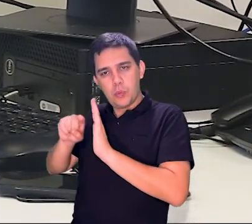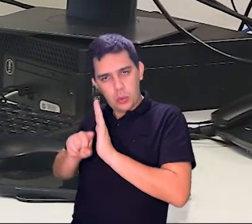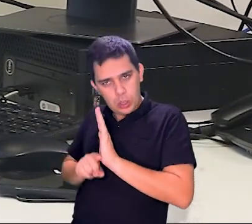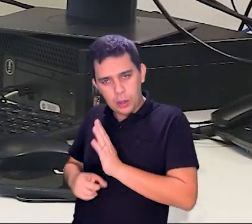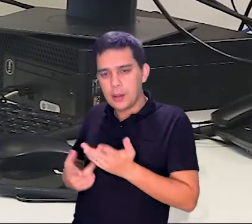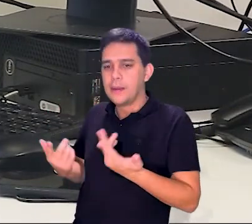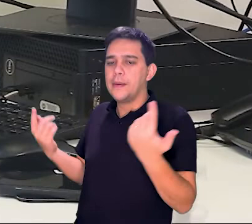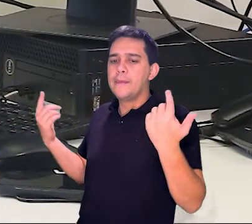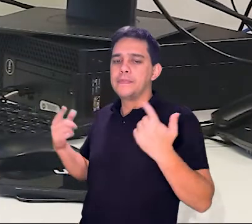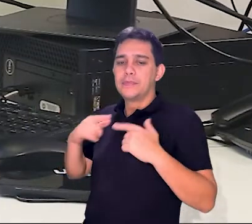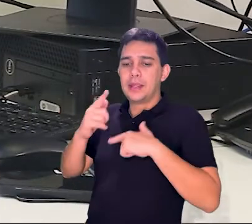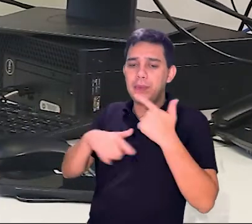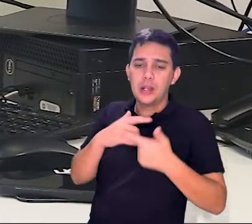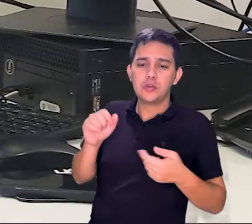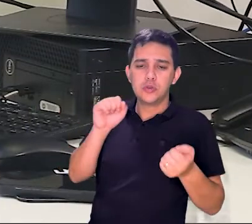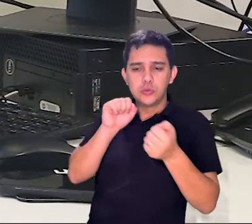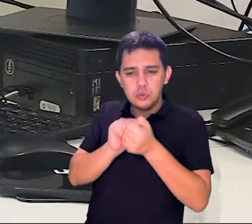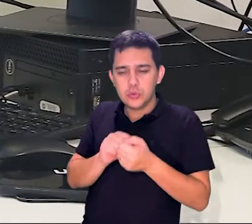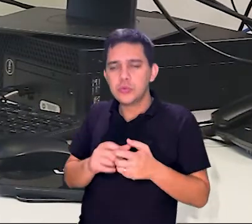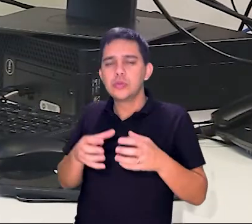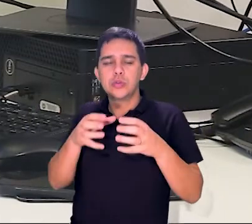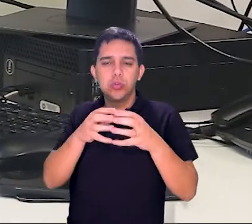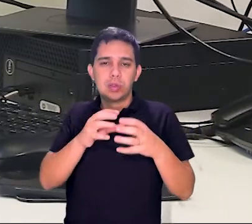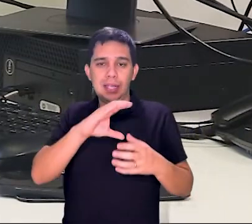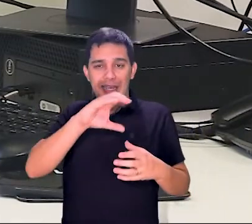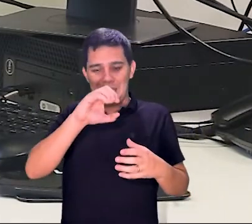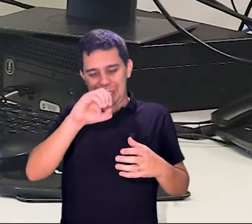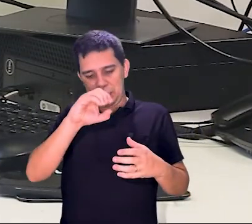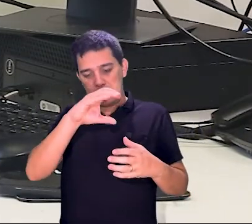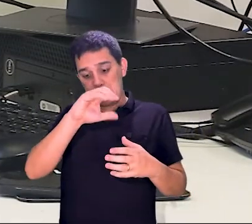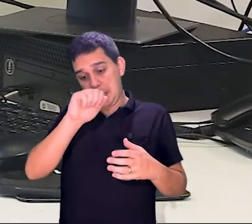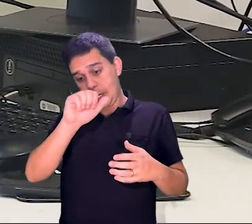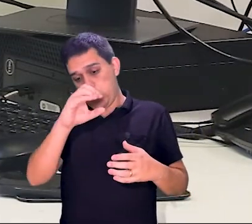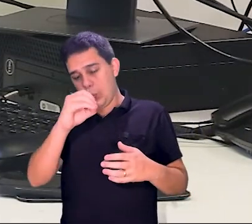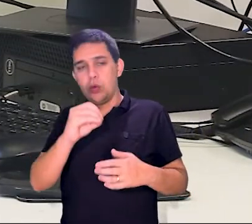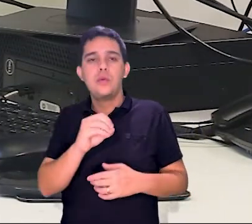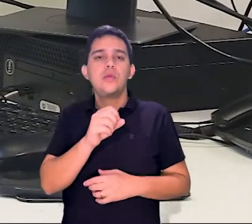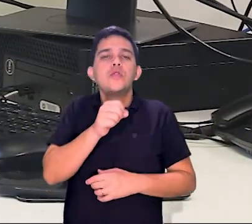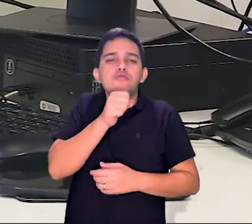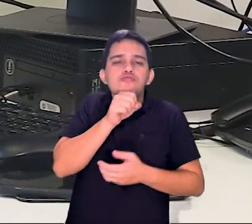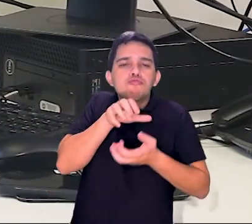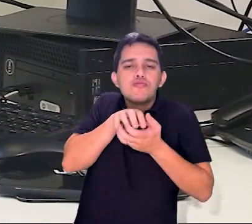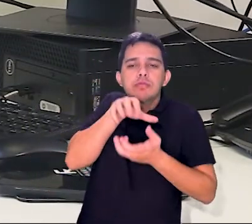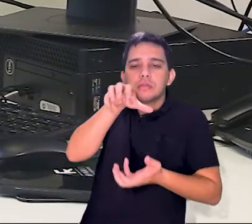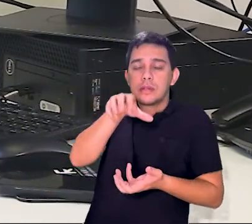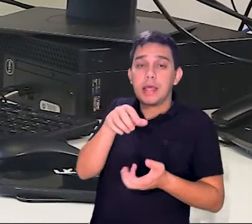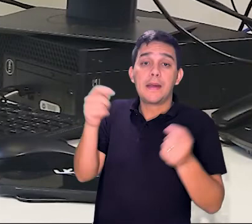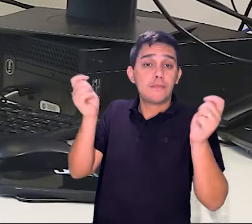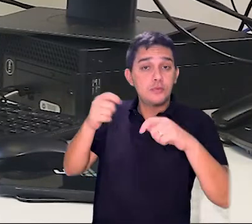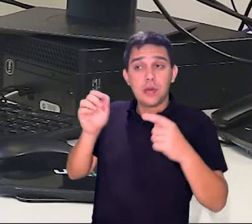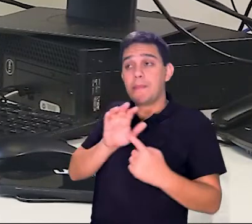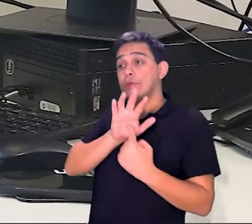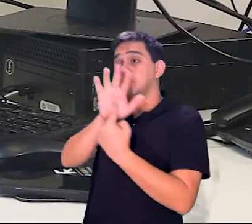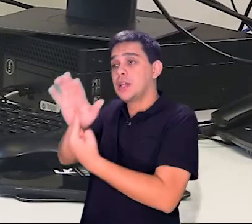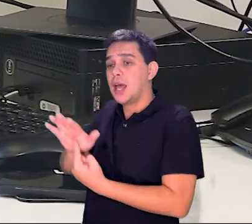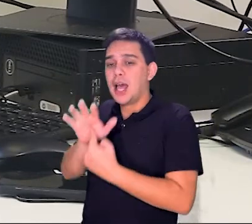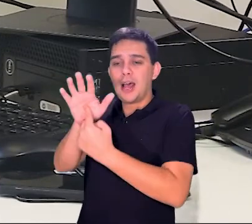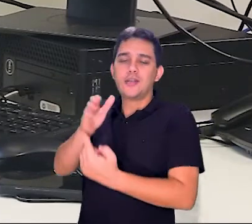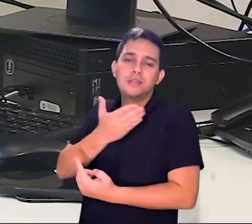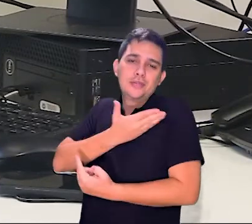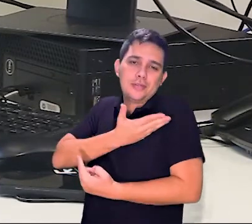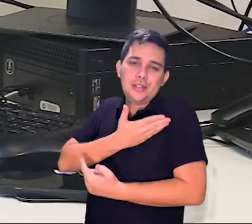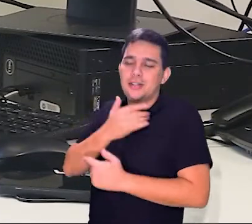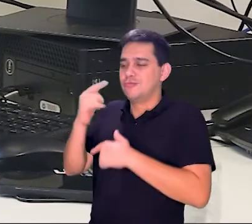de um trabalho conjunto com o CAU Idoso, a gente pôde apresentar, né, e oferecer aos